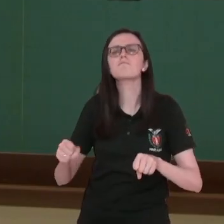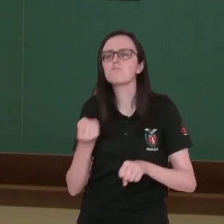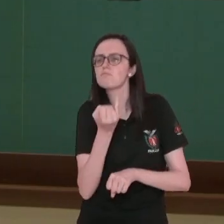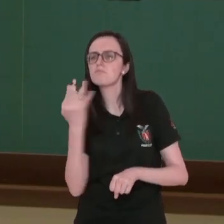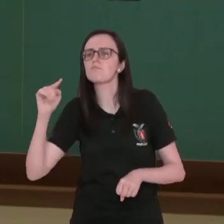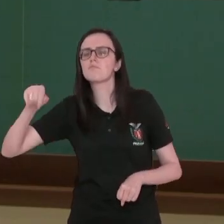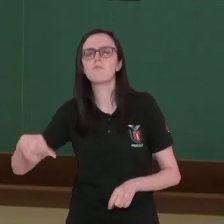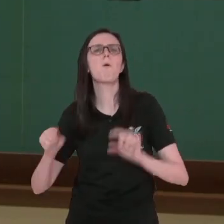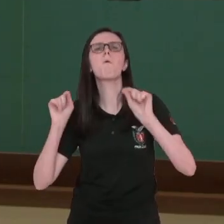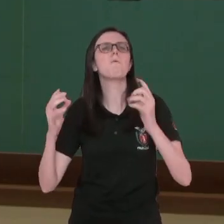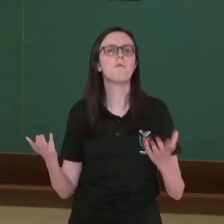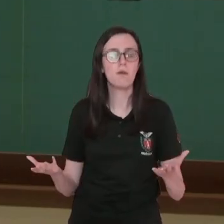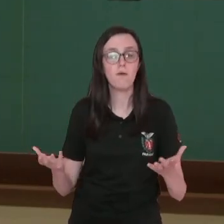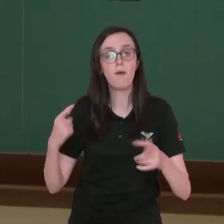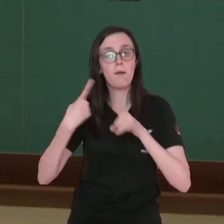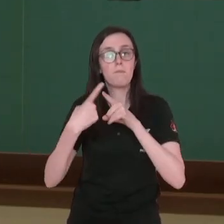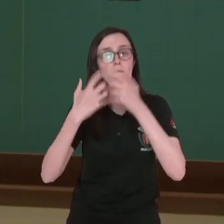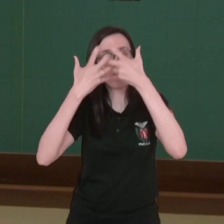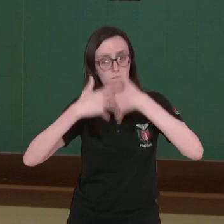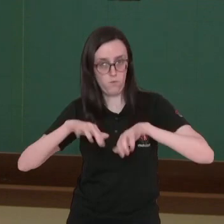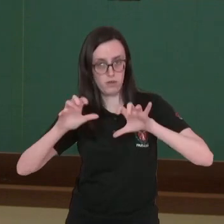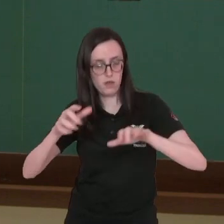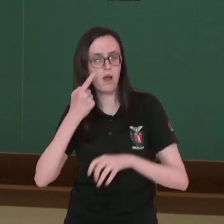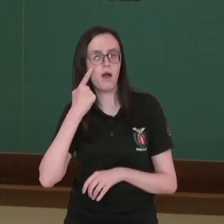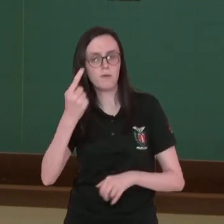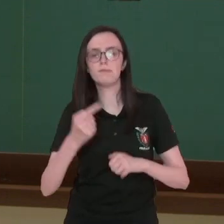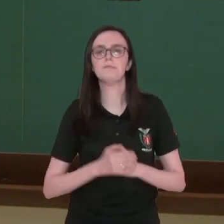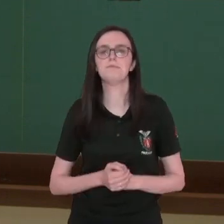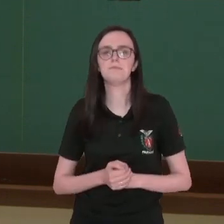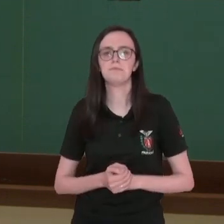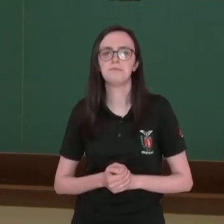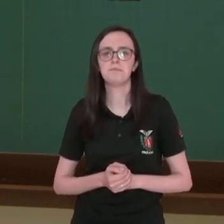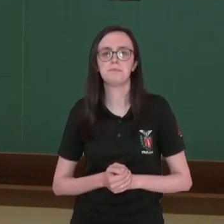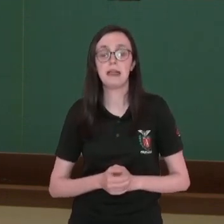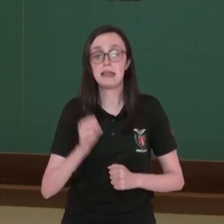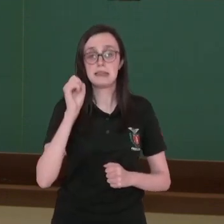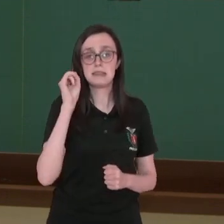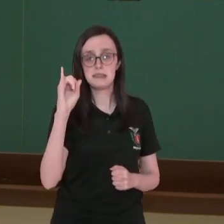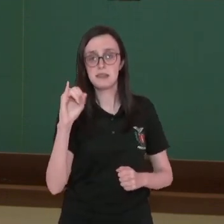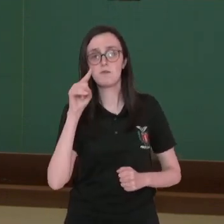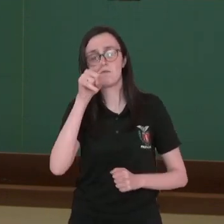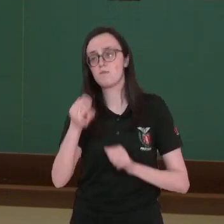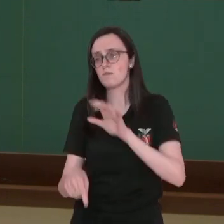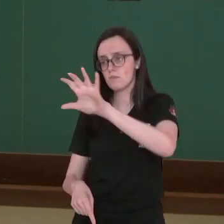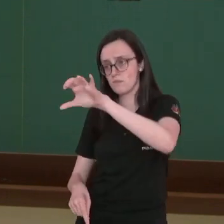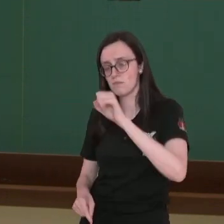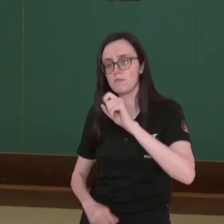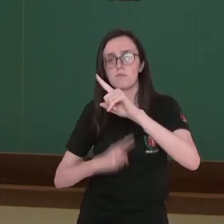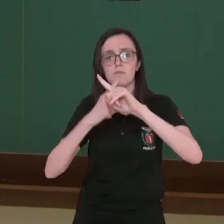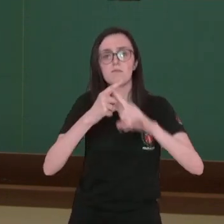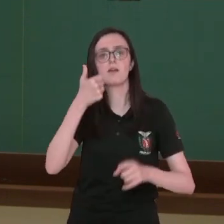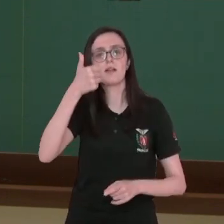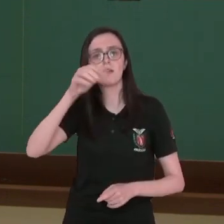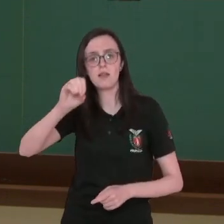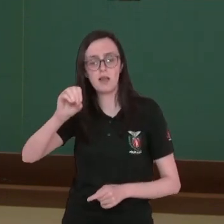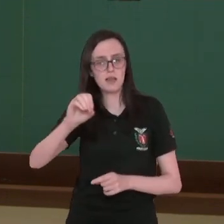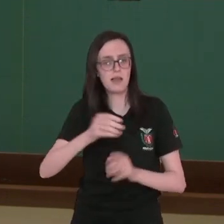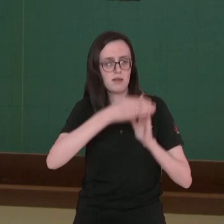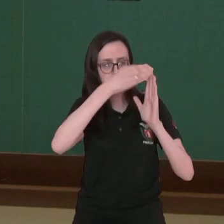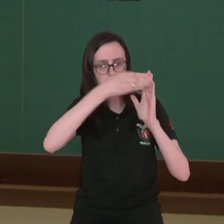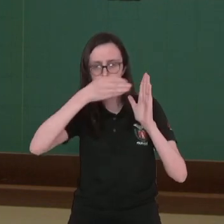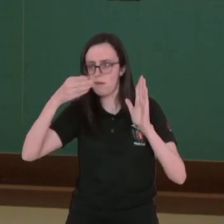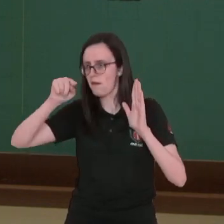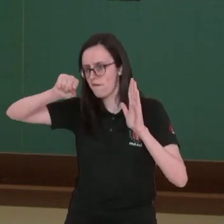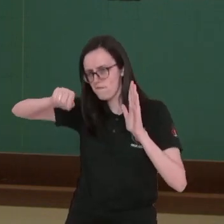por quê? Porque funciona assim. Se você pegar e multiplicar por 10, a vírgula muda de lugar